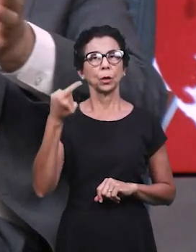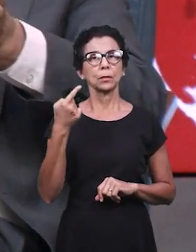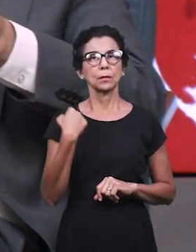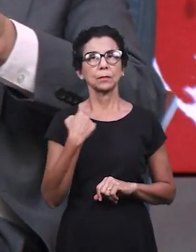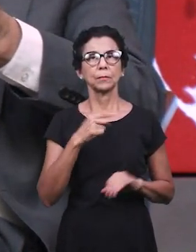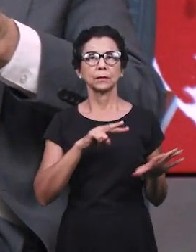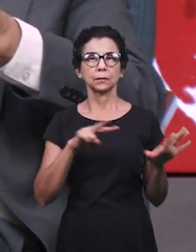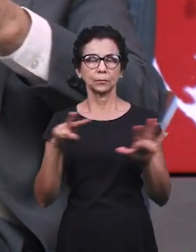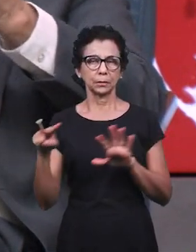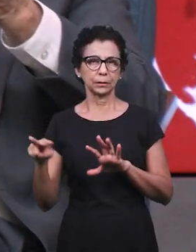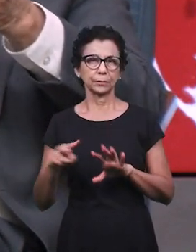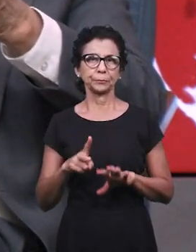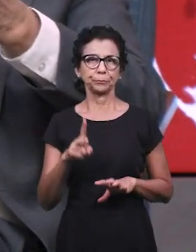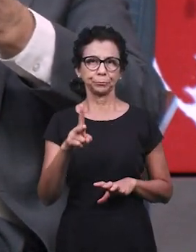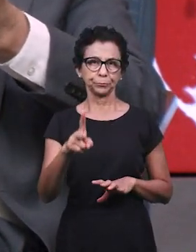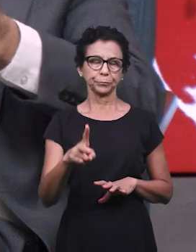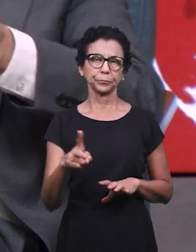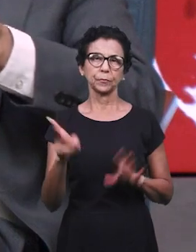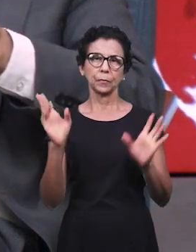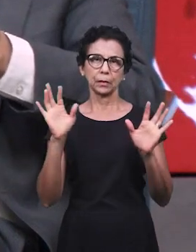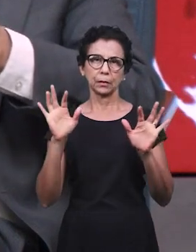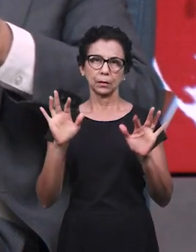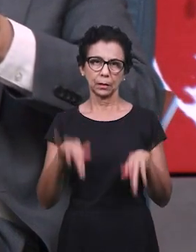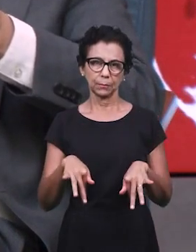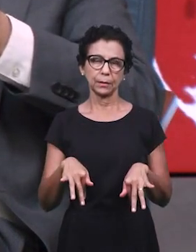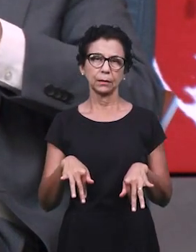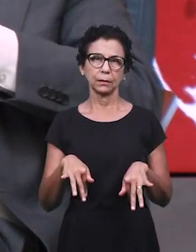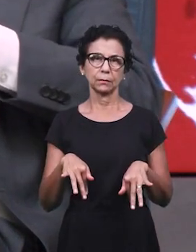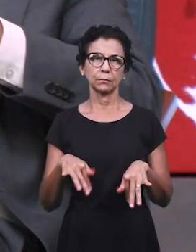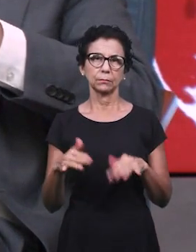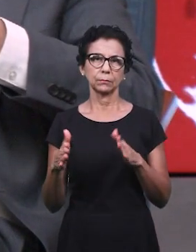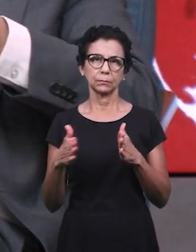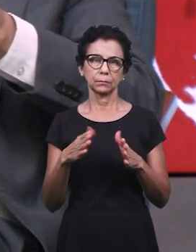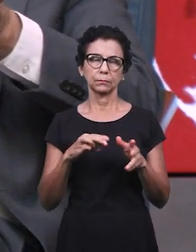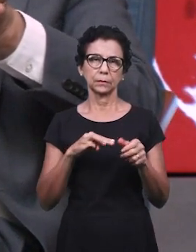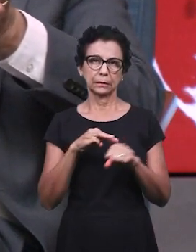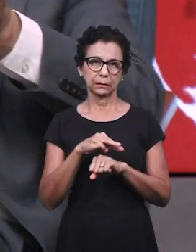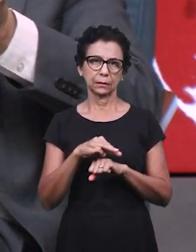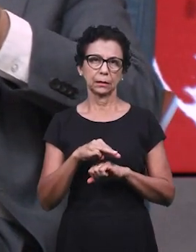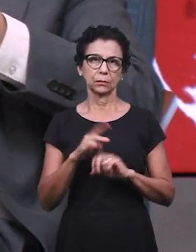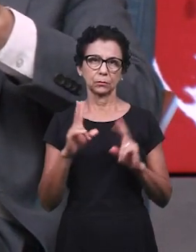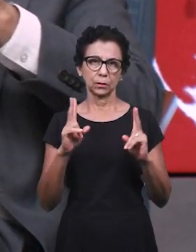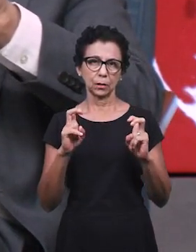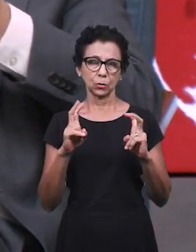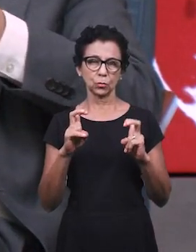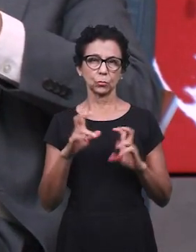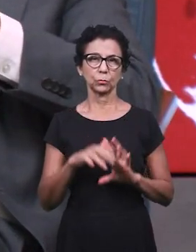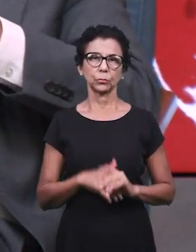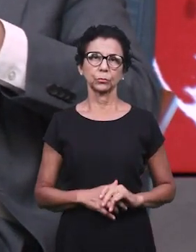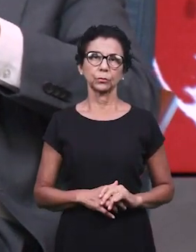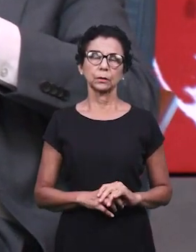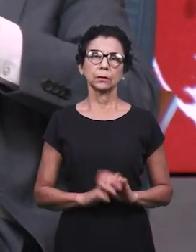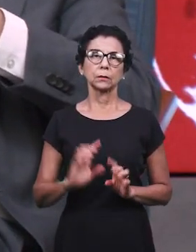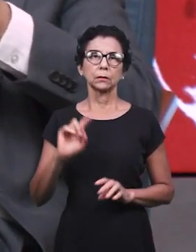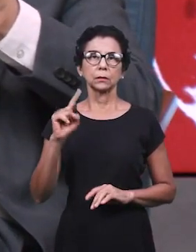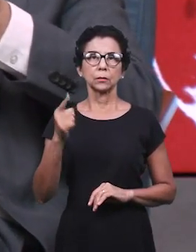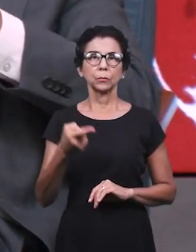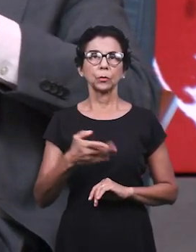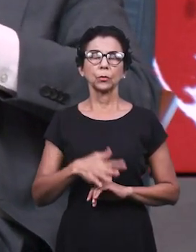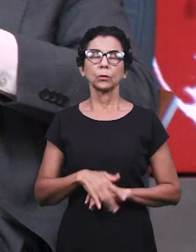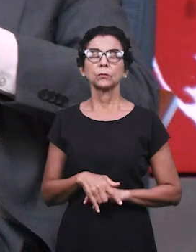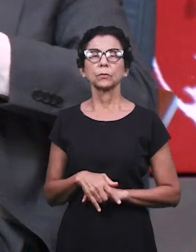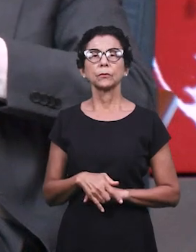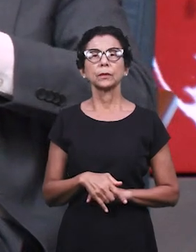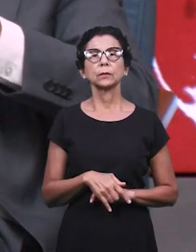continuar concluindo essa parte de ministérios, depois nós vamos concluir falando sobre os